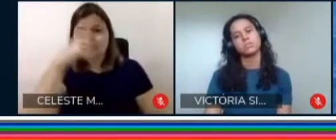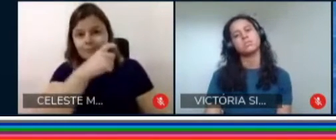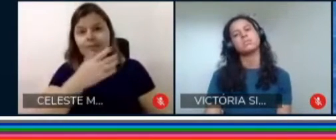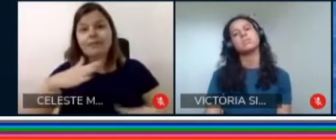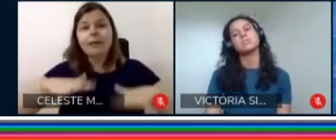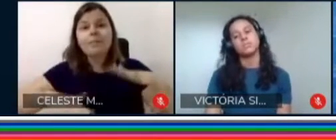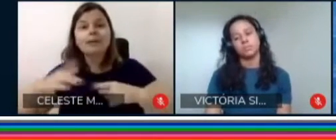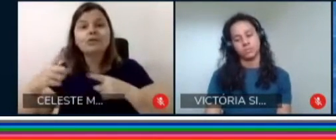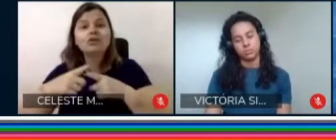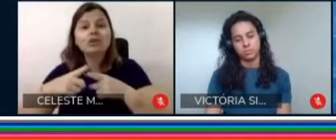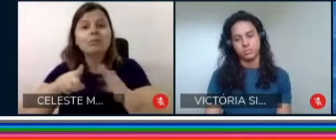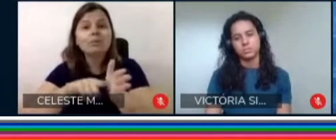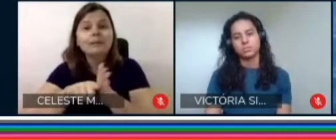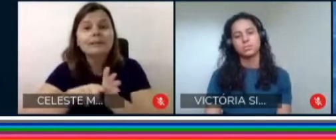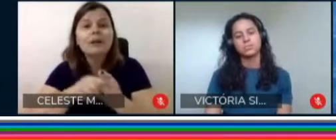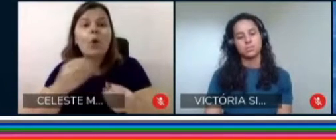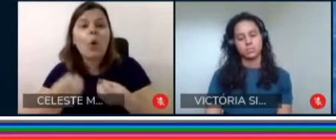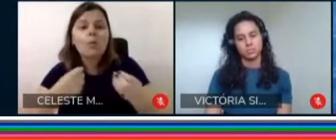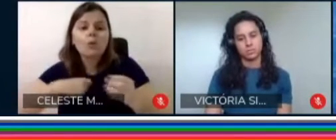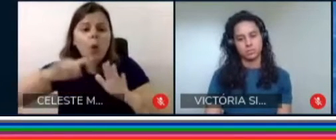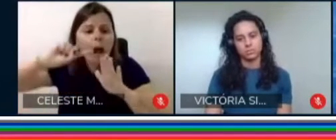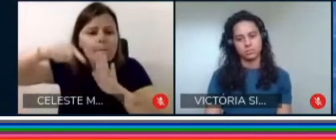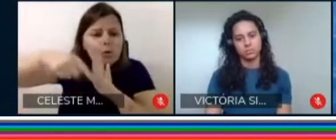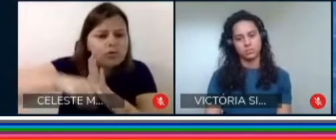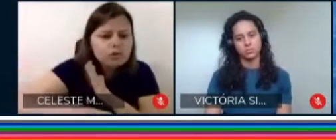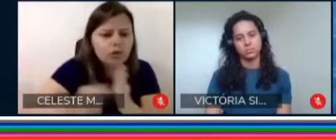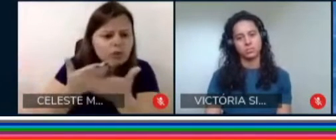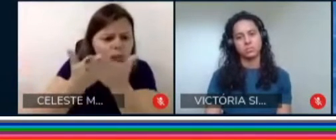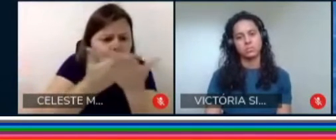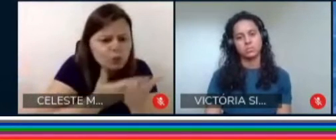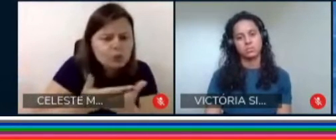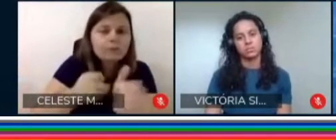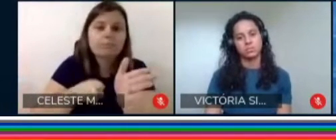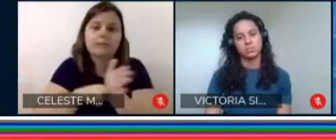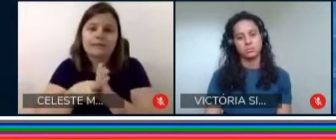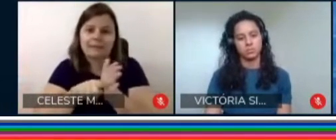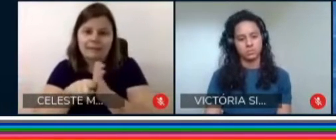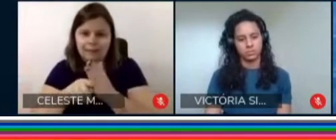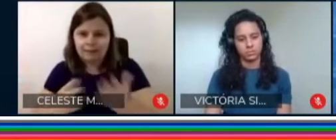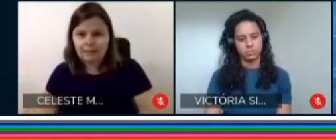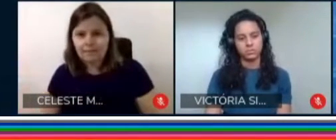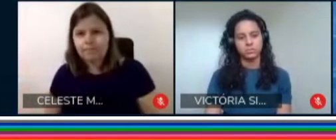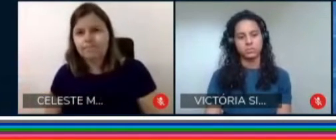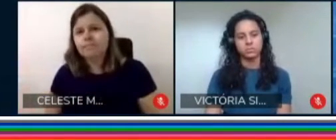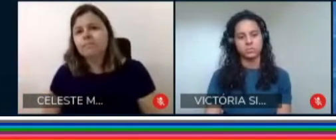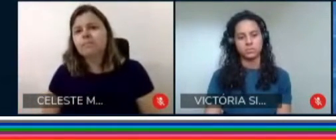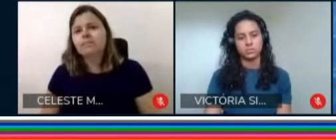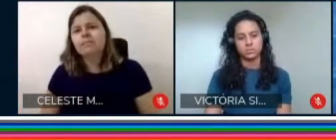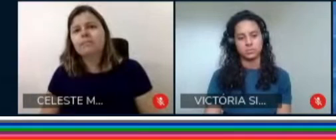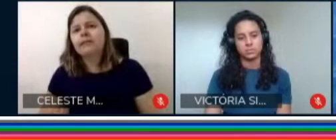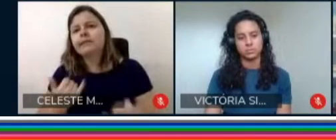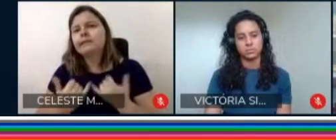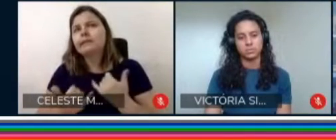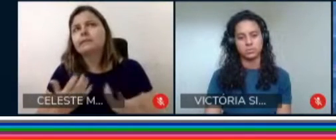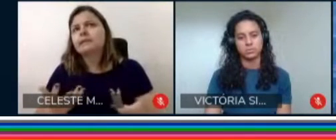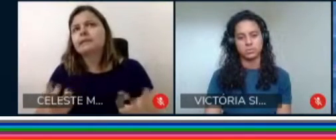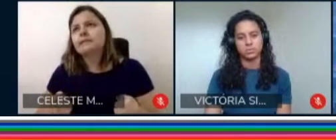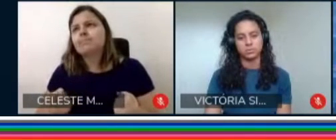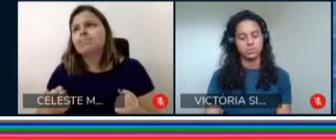sendo aprofundada e especificada, né? Quanto mais, como eu chamo...